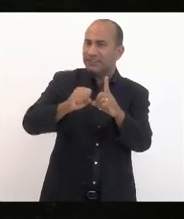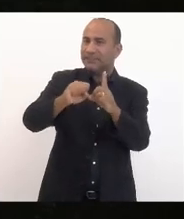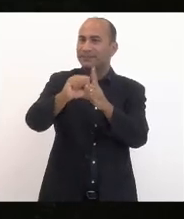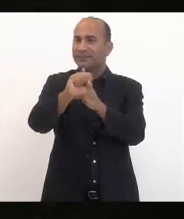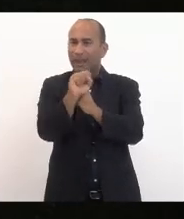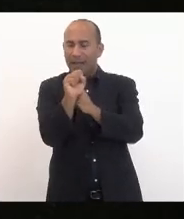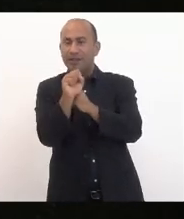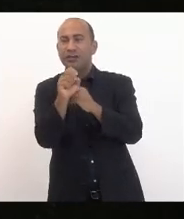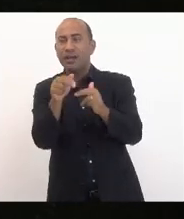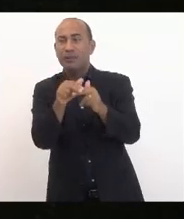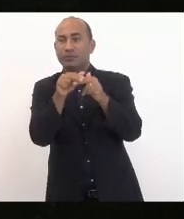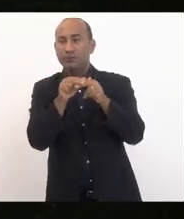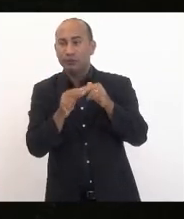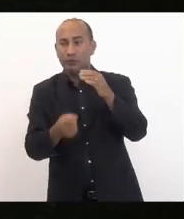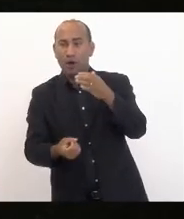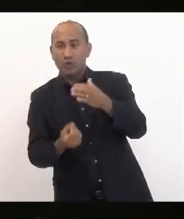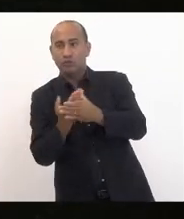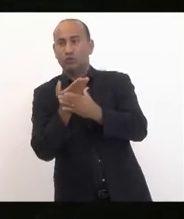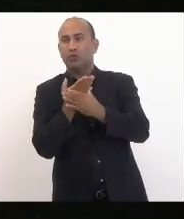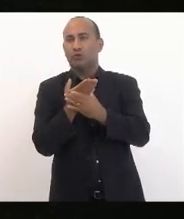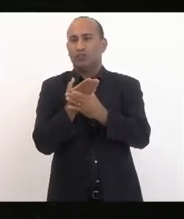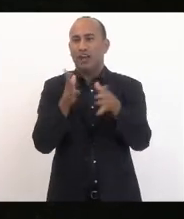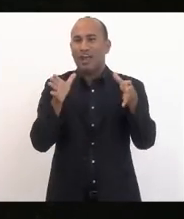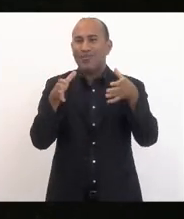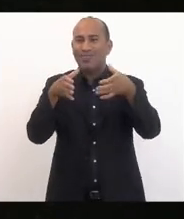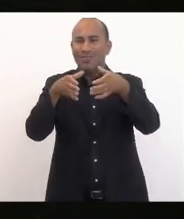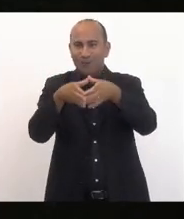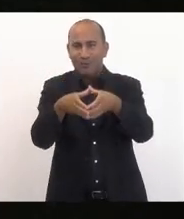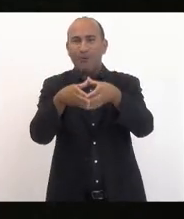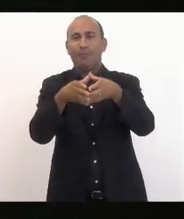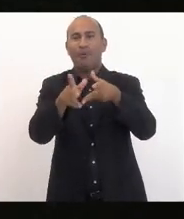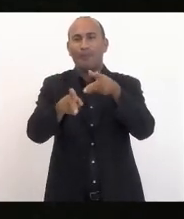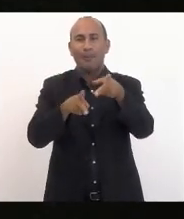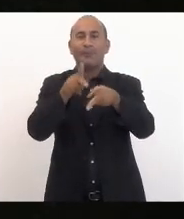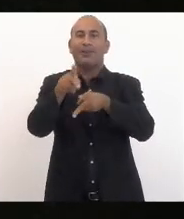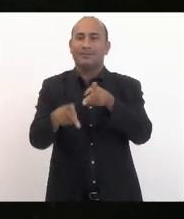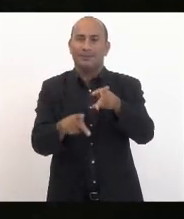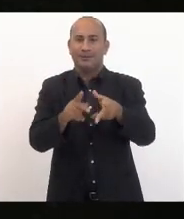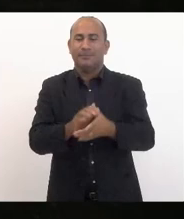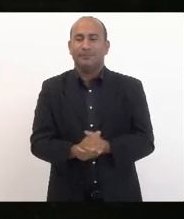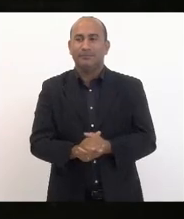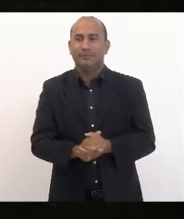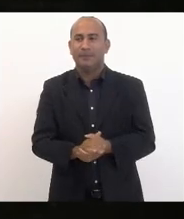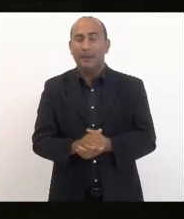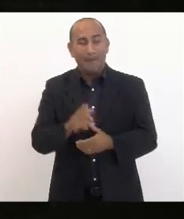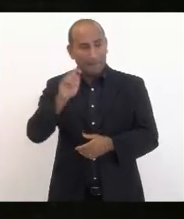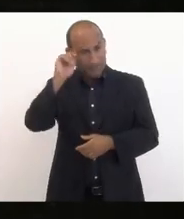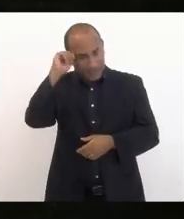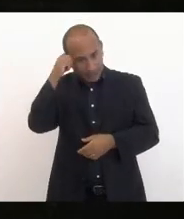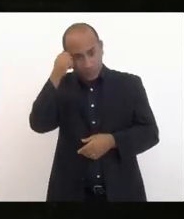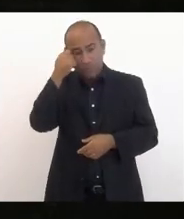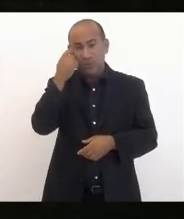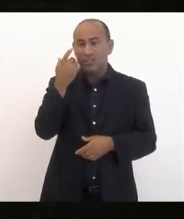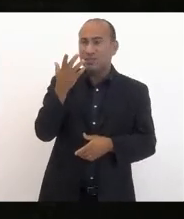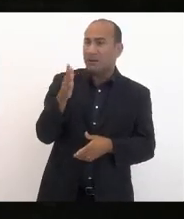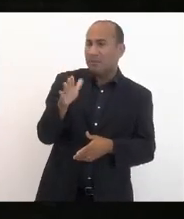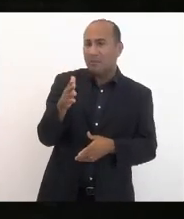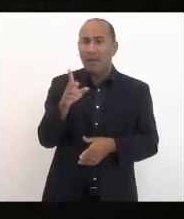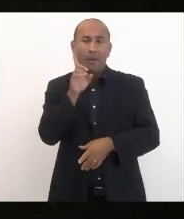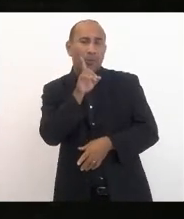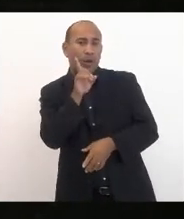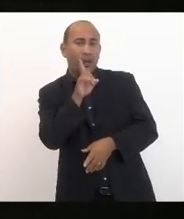que produz nos grupos populacionais pretos e pardos,